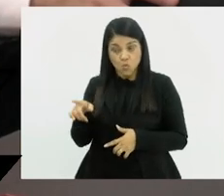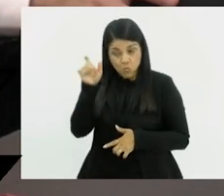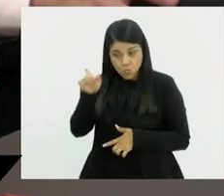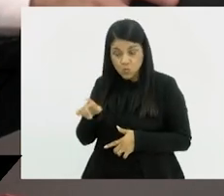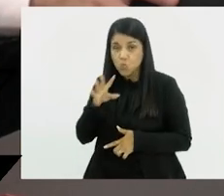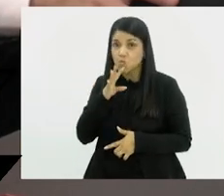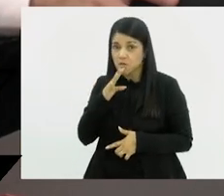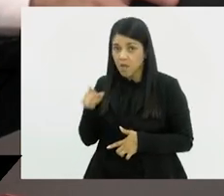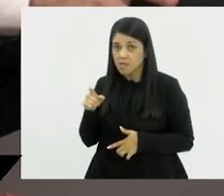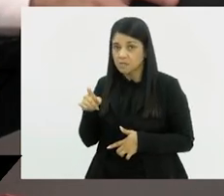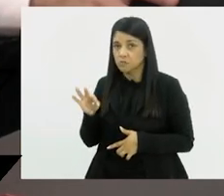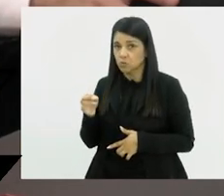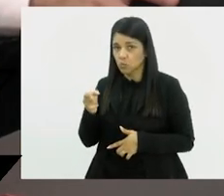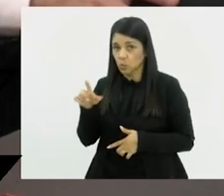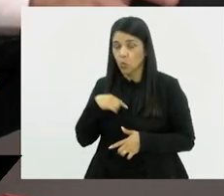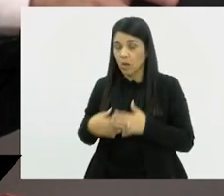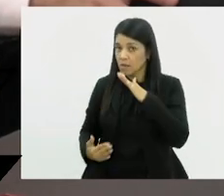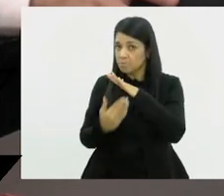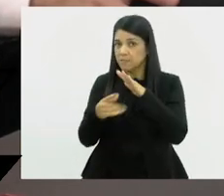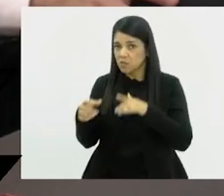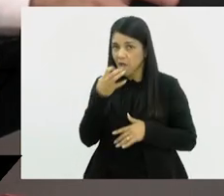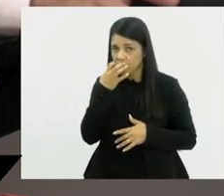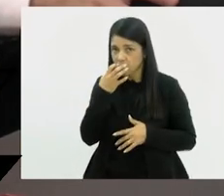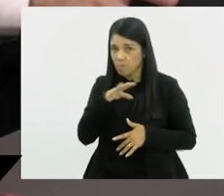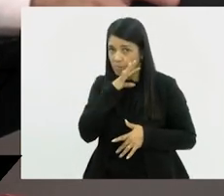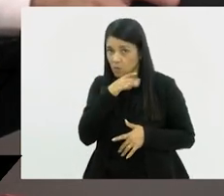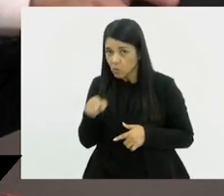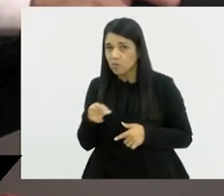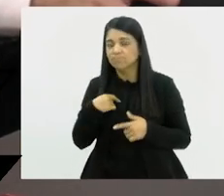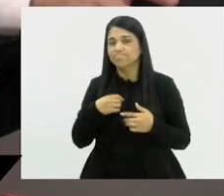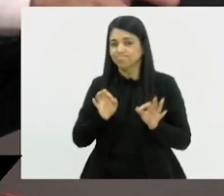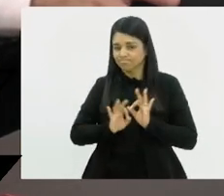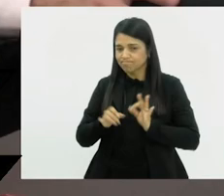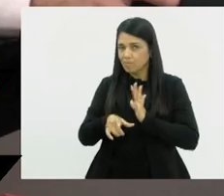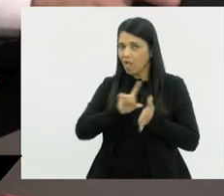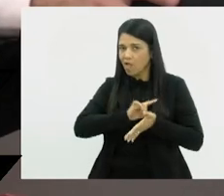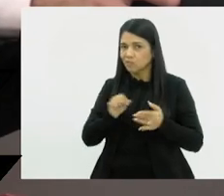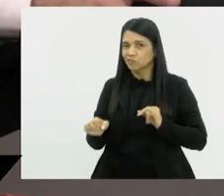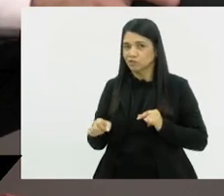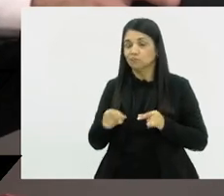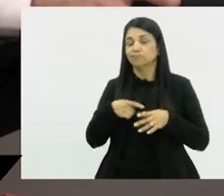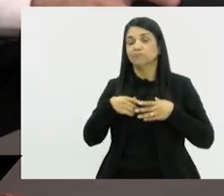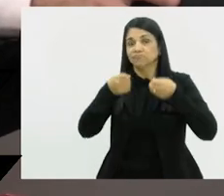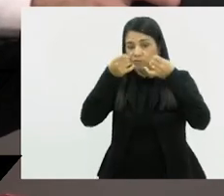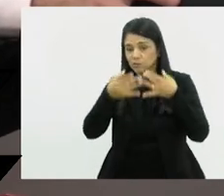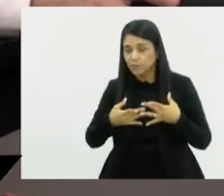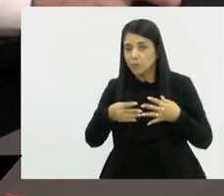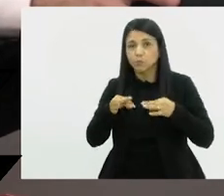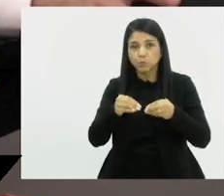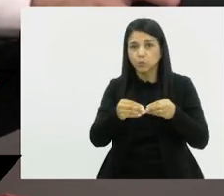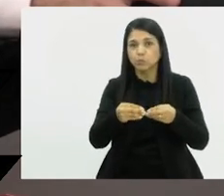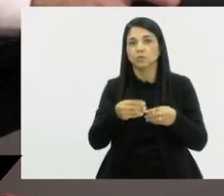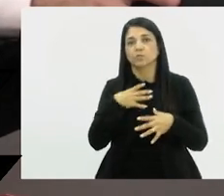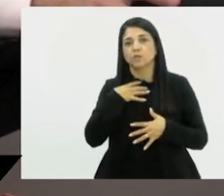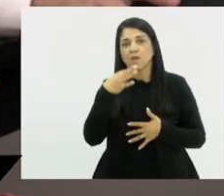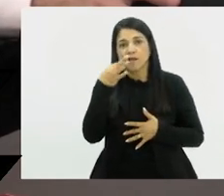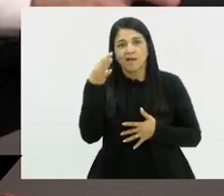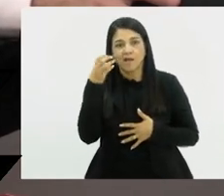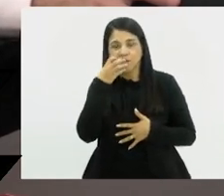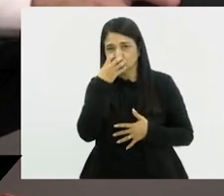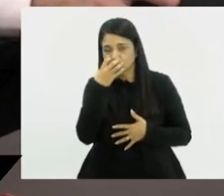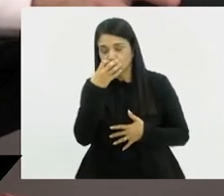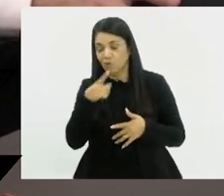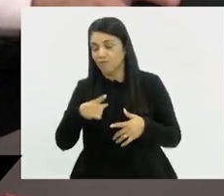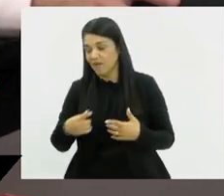limitações daquele animal, ele está mais bem preparado. Então, a gente fala sobre os pitbulls, a gente fala sobre os pinchers, a gente fala